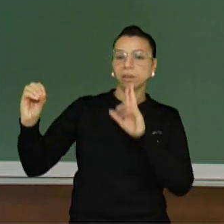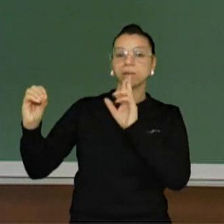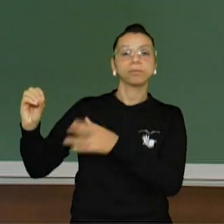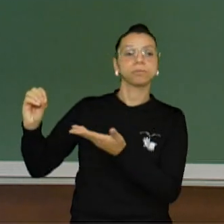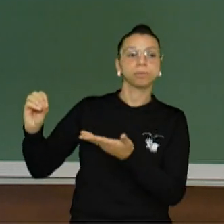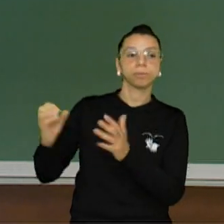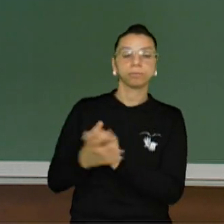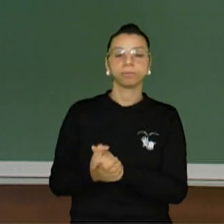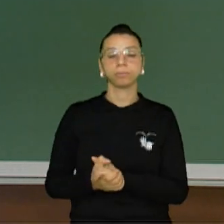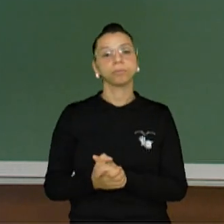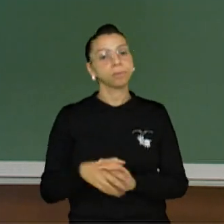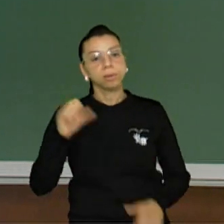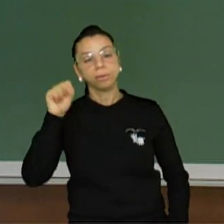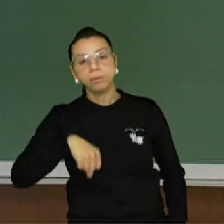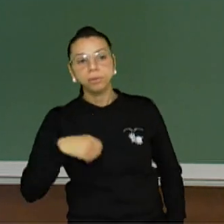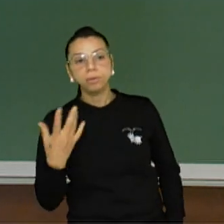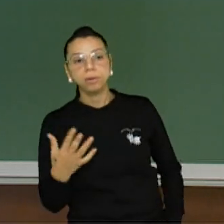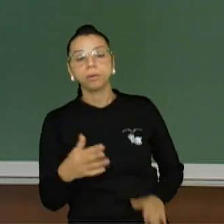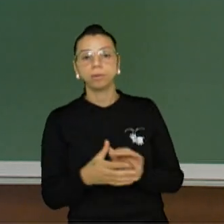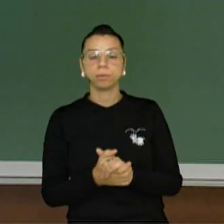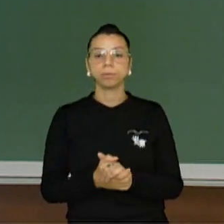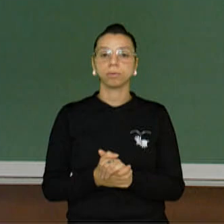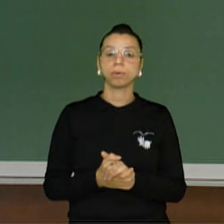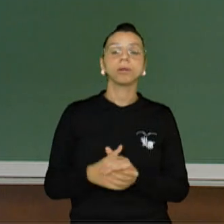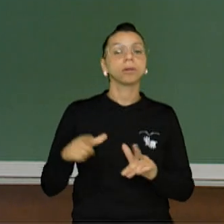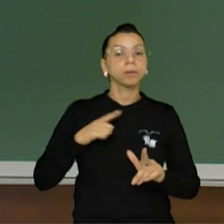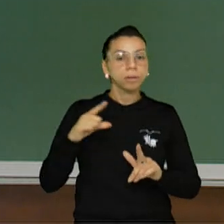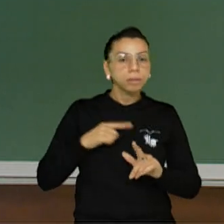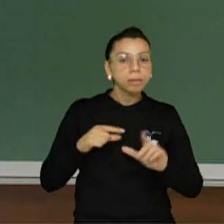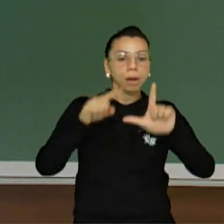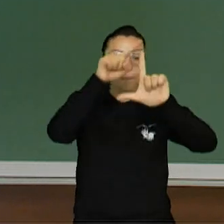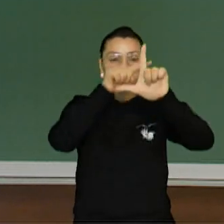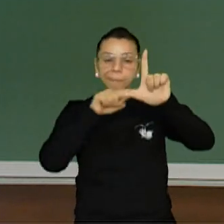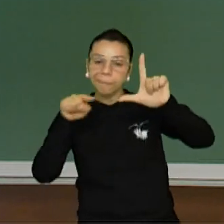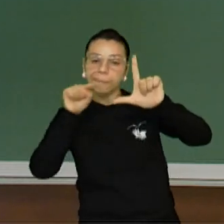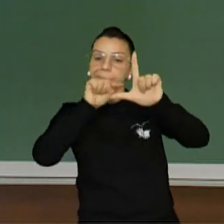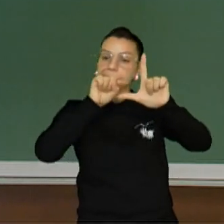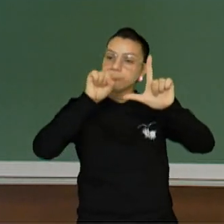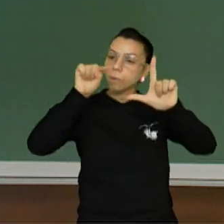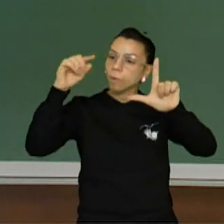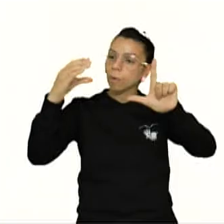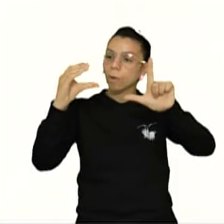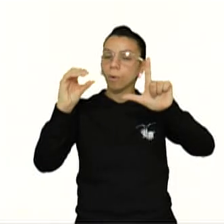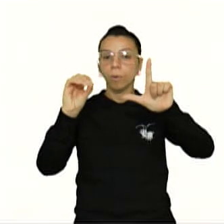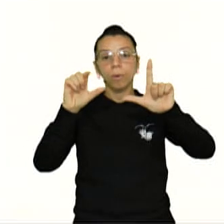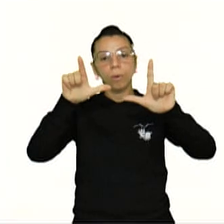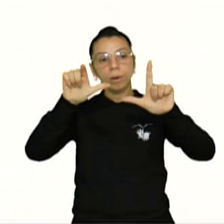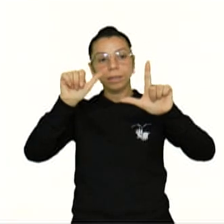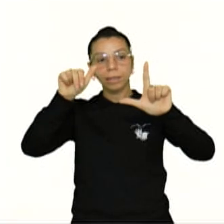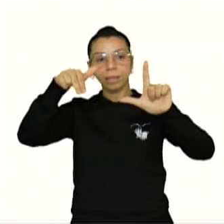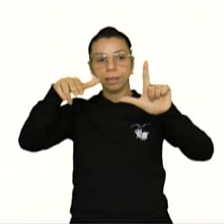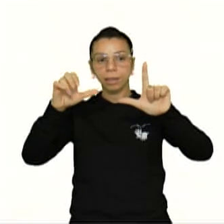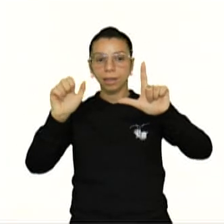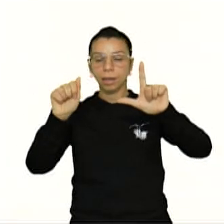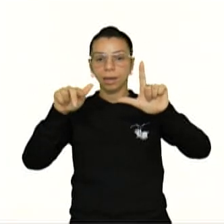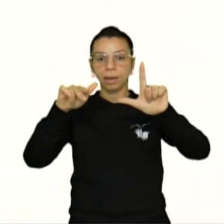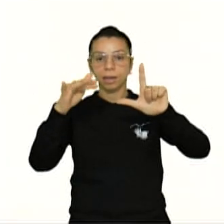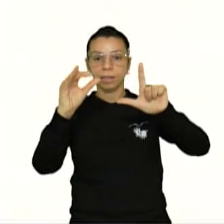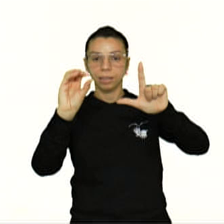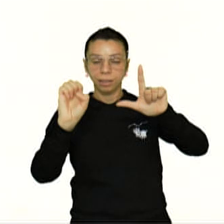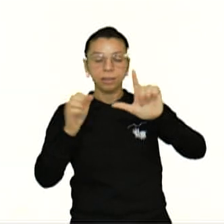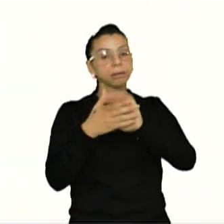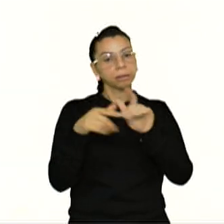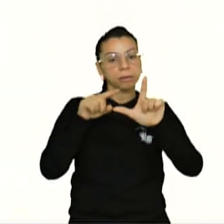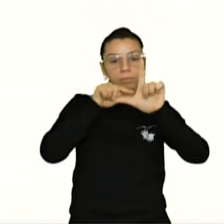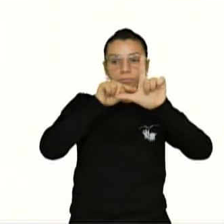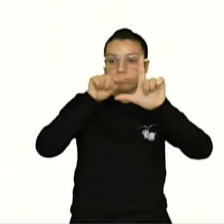E aí responde, sim, os pontos são colineares, né, eu gosto de usar essa linguagem matemática, eles estão alinhados.